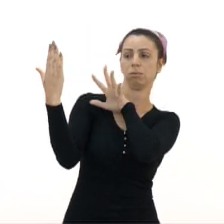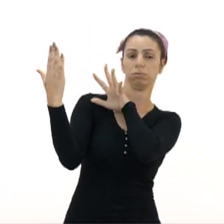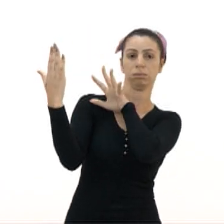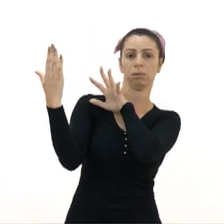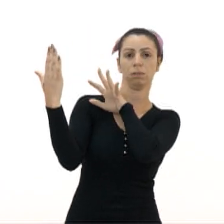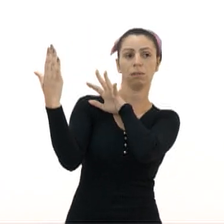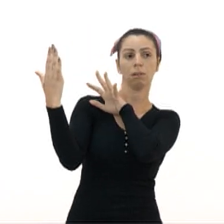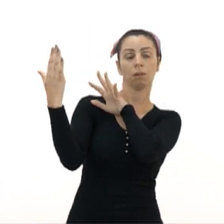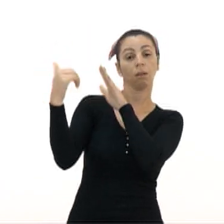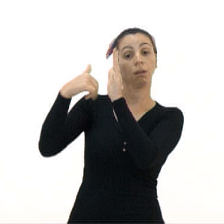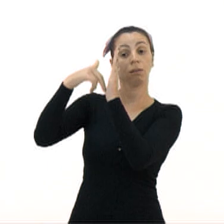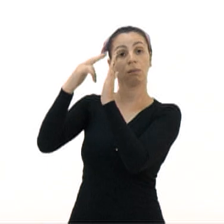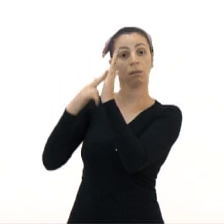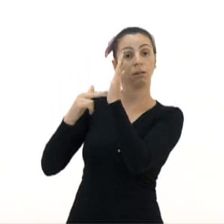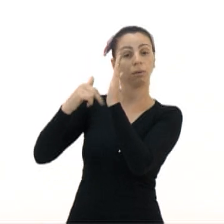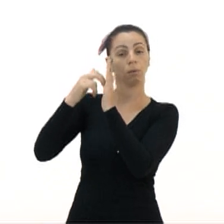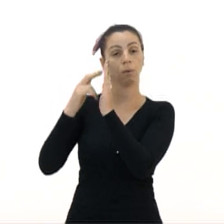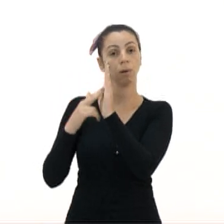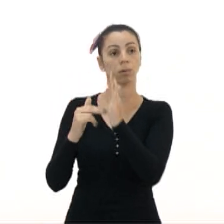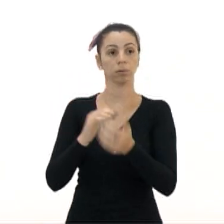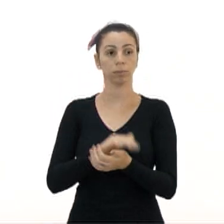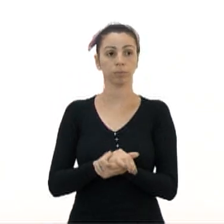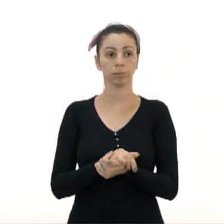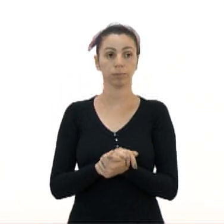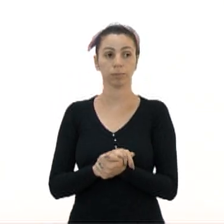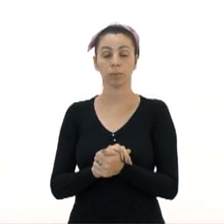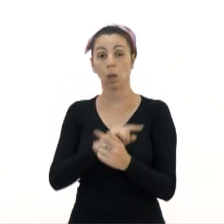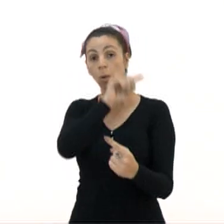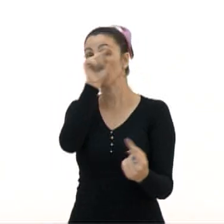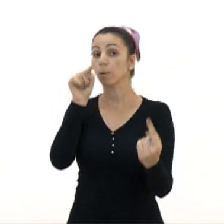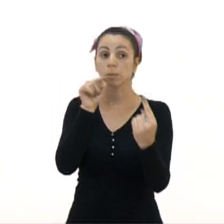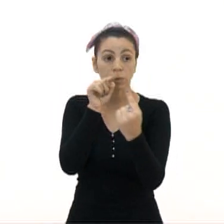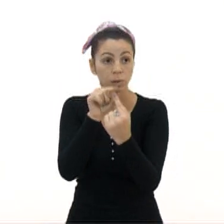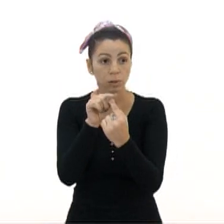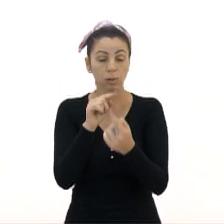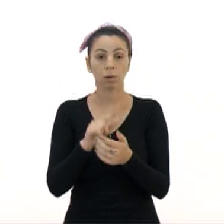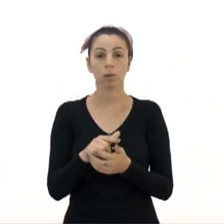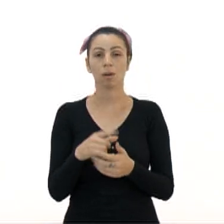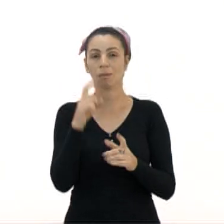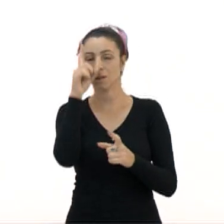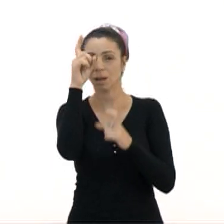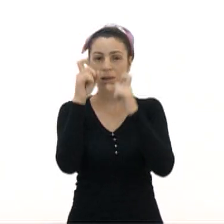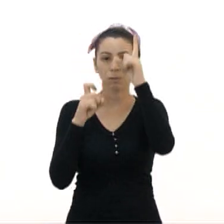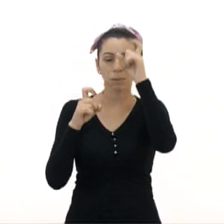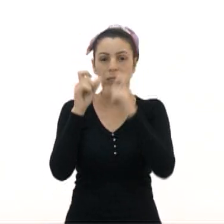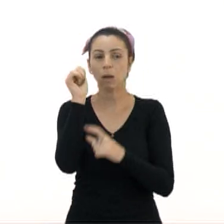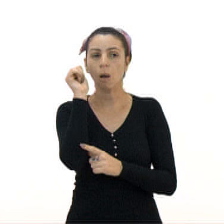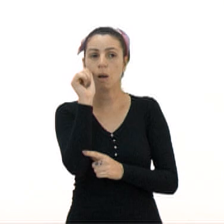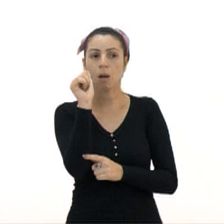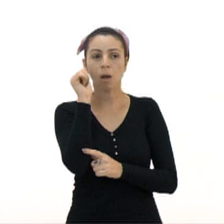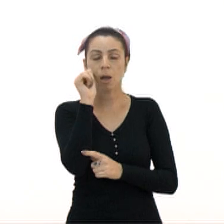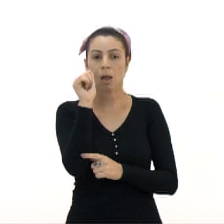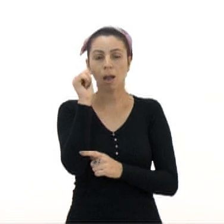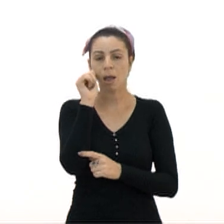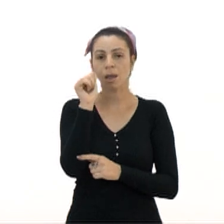quadro que ele está pintando. Esse é o grande objetivo. E a expressão da menina com as damazinhas de corte,